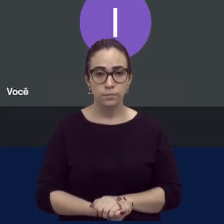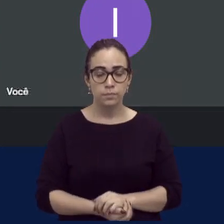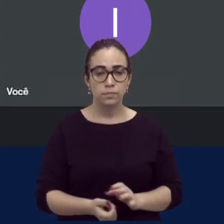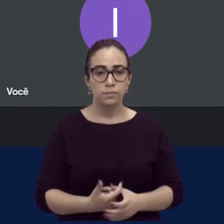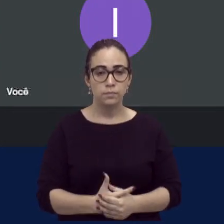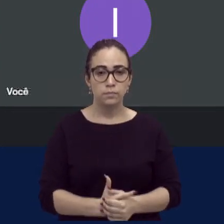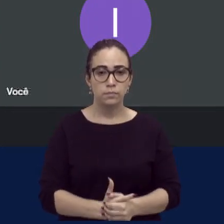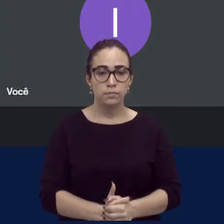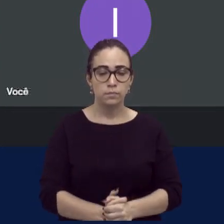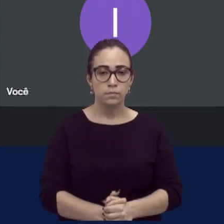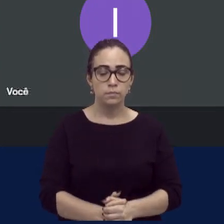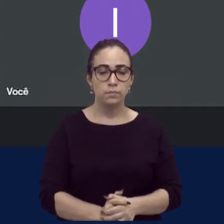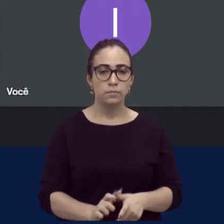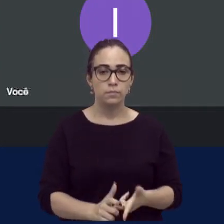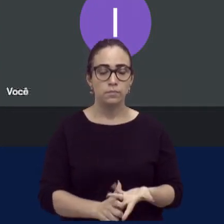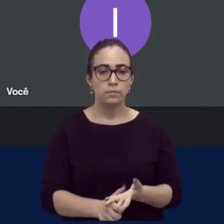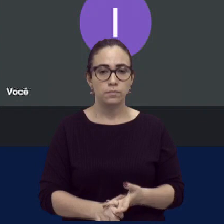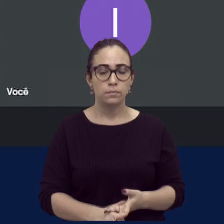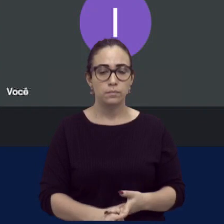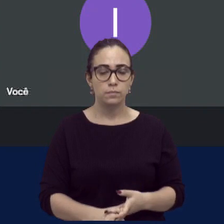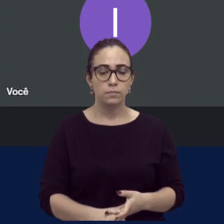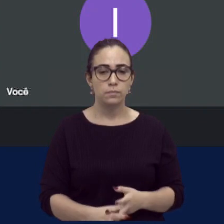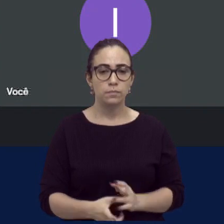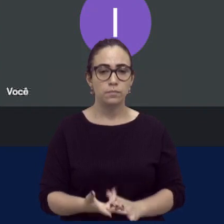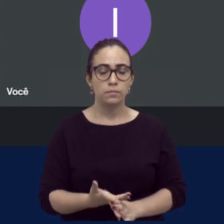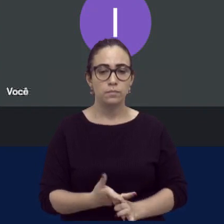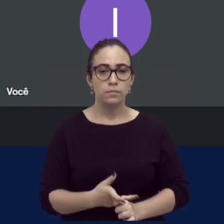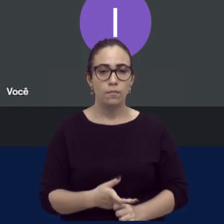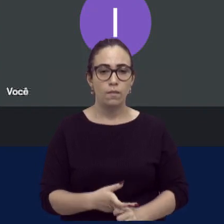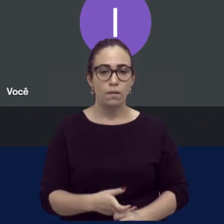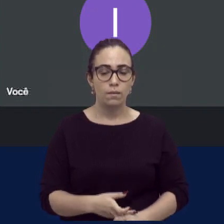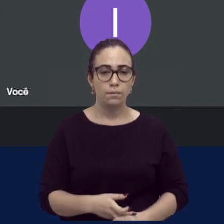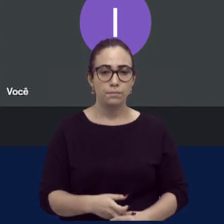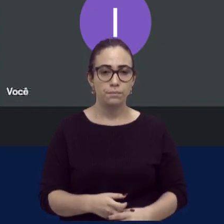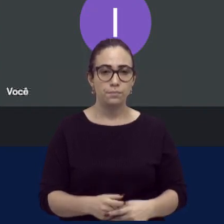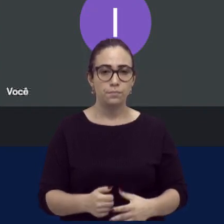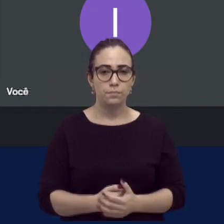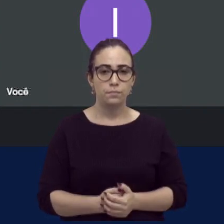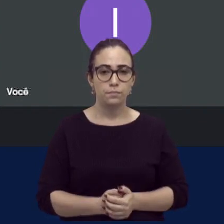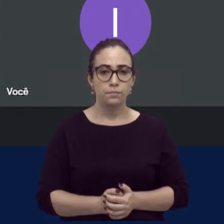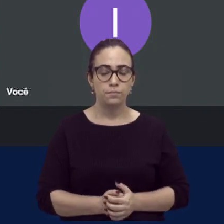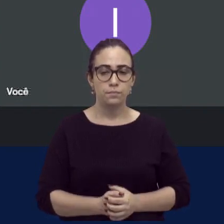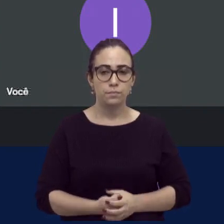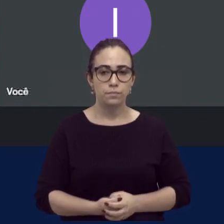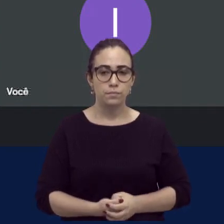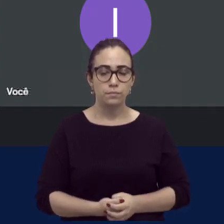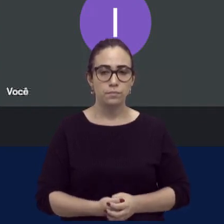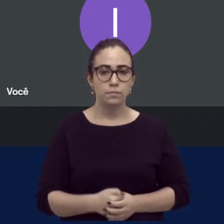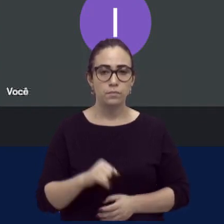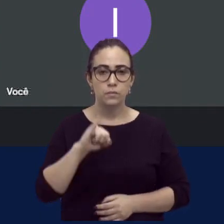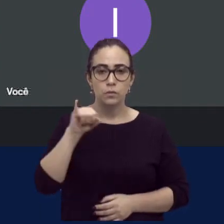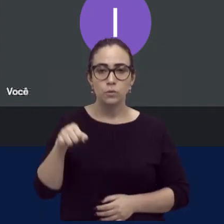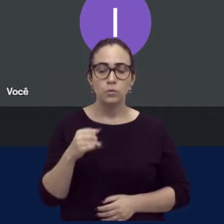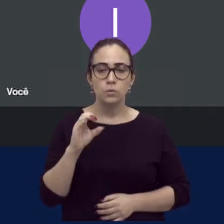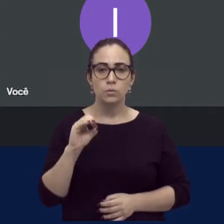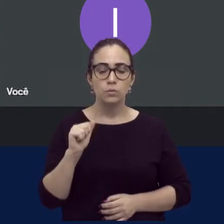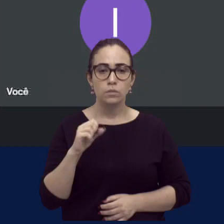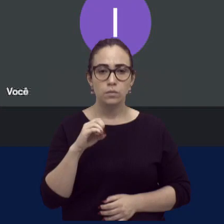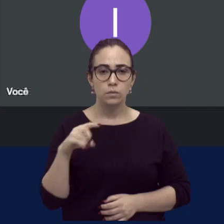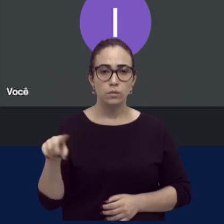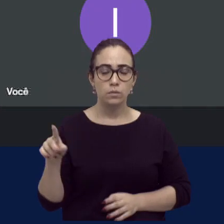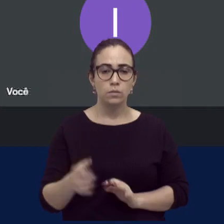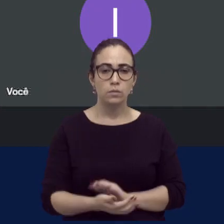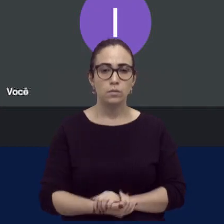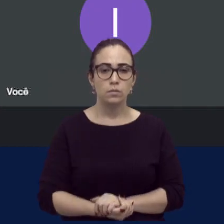Bacana. Vou aproveitar aqui o O João Evangelista até me corrigiu, é